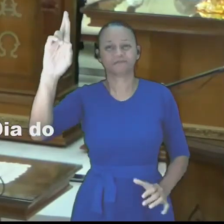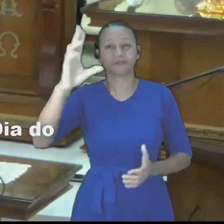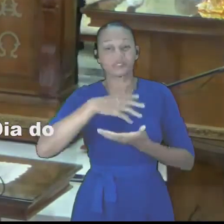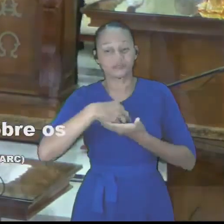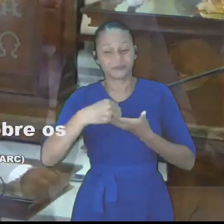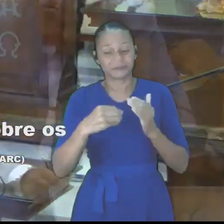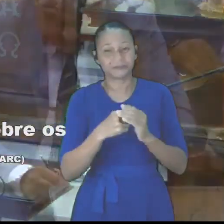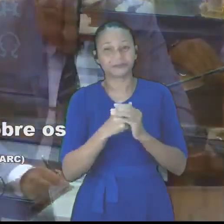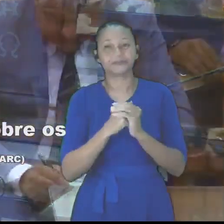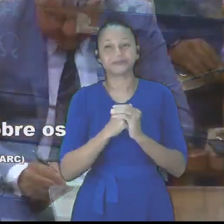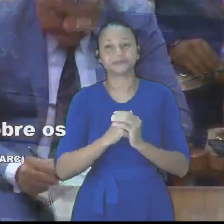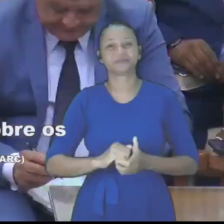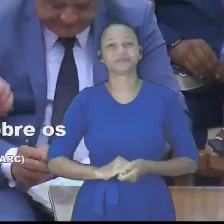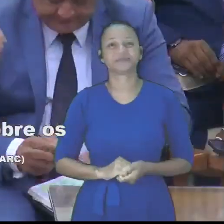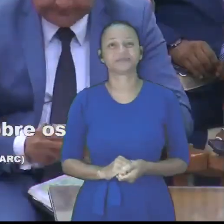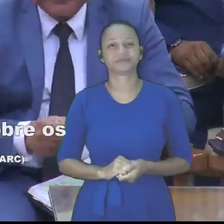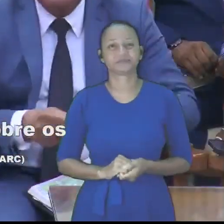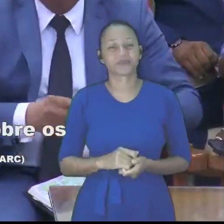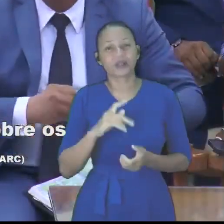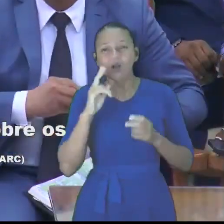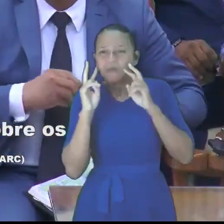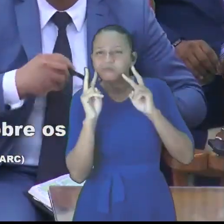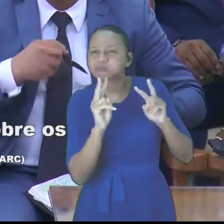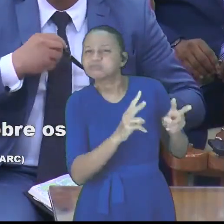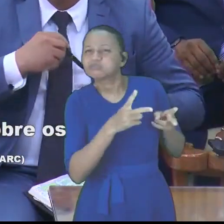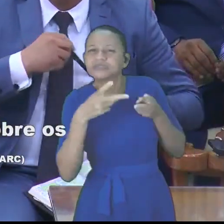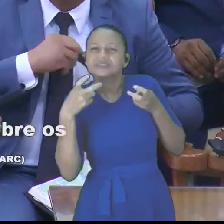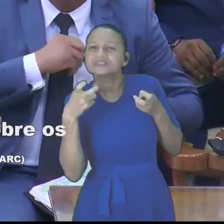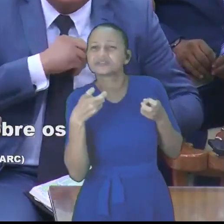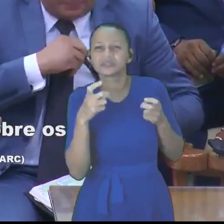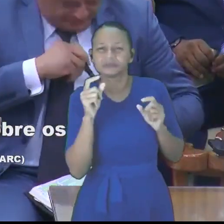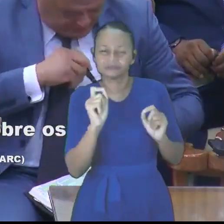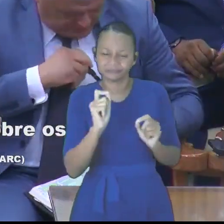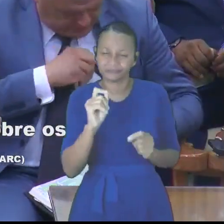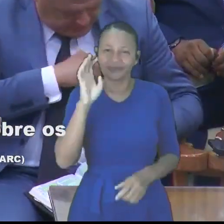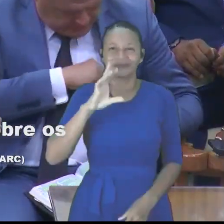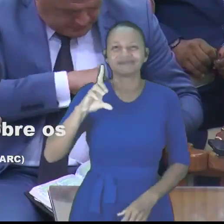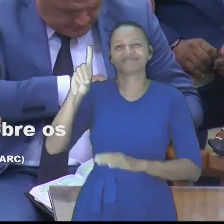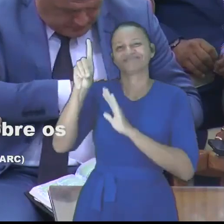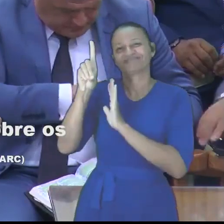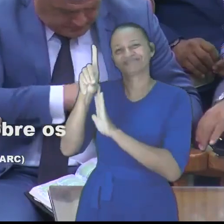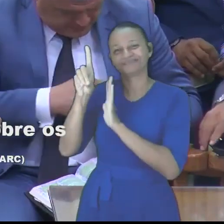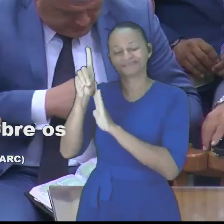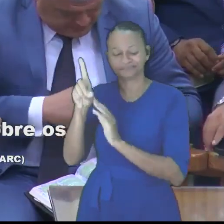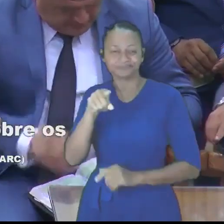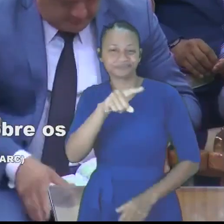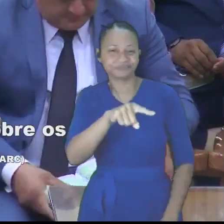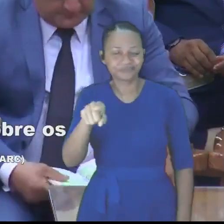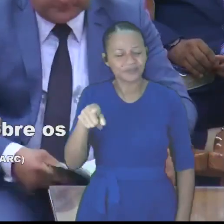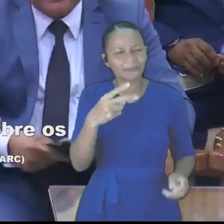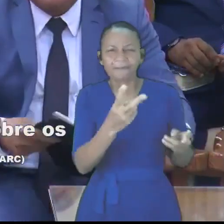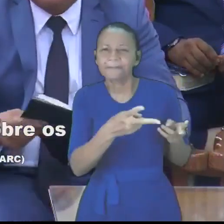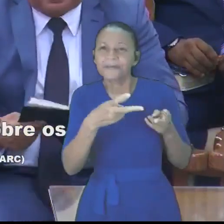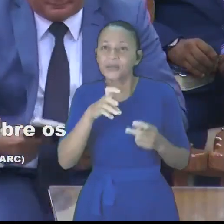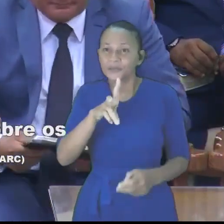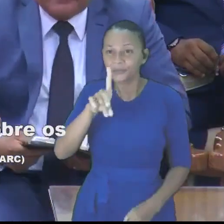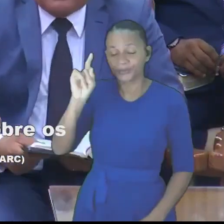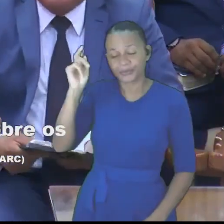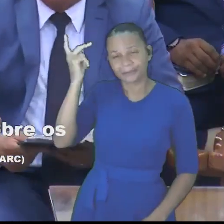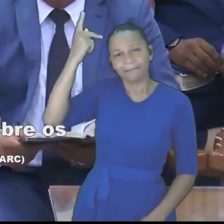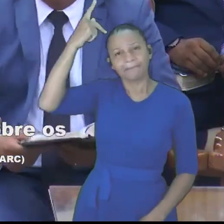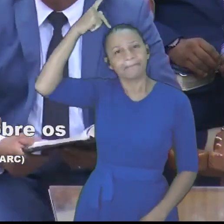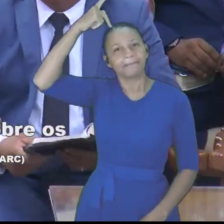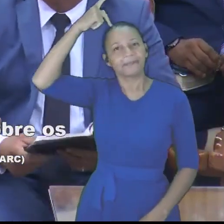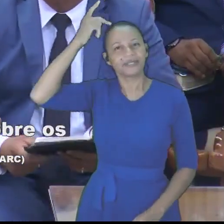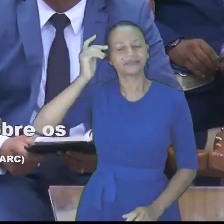diz amém? Amém. Observe, vamos fazer uma observação com a ajuda de Deus. Os irmãos observem que no dia de